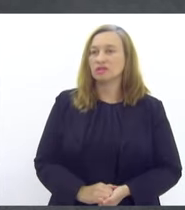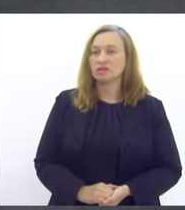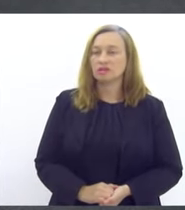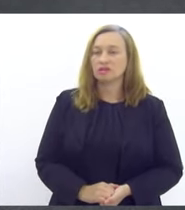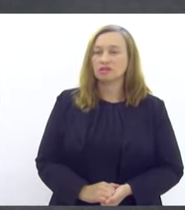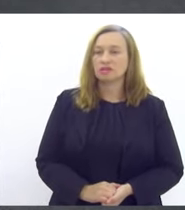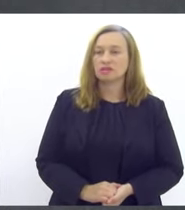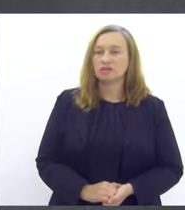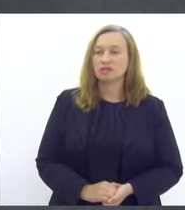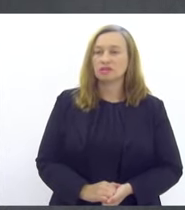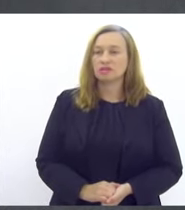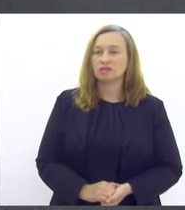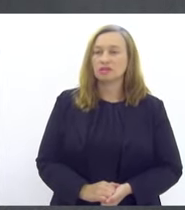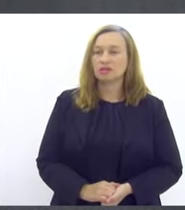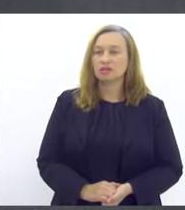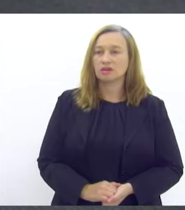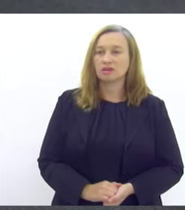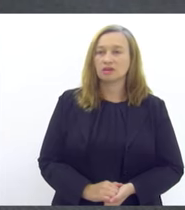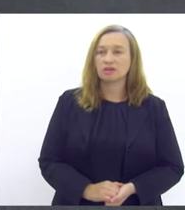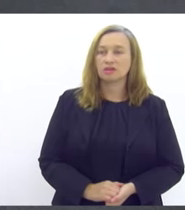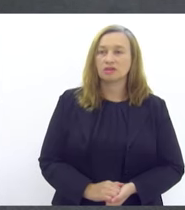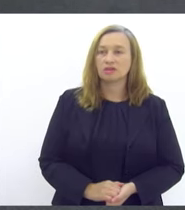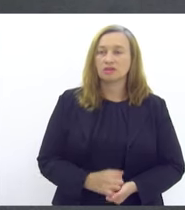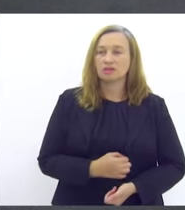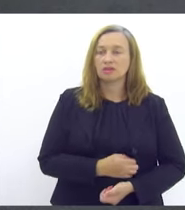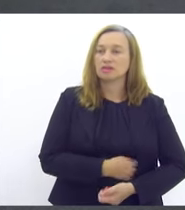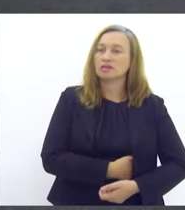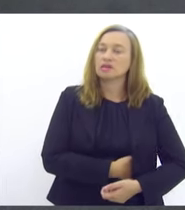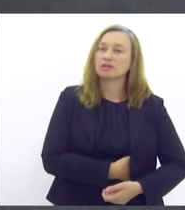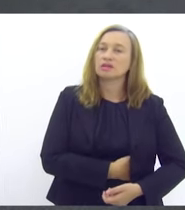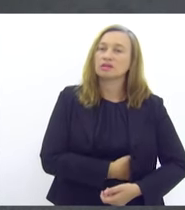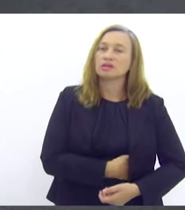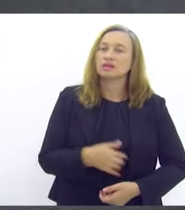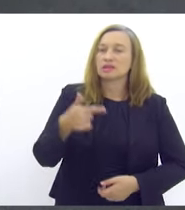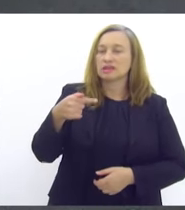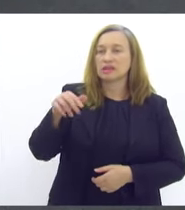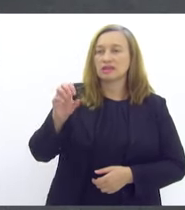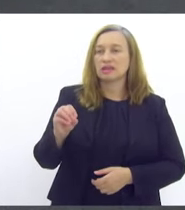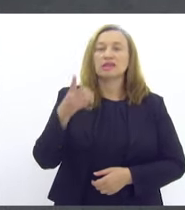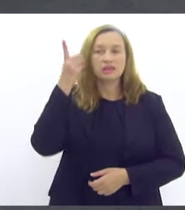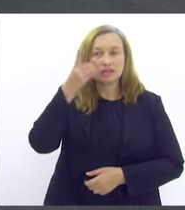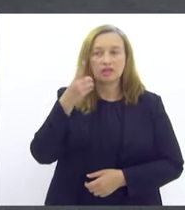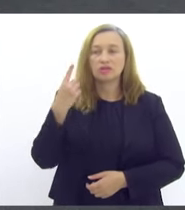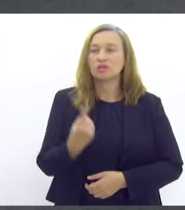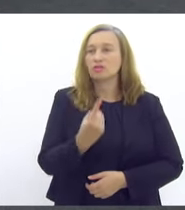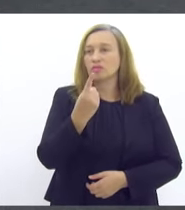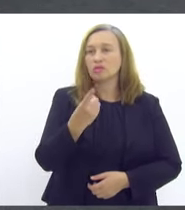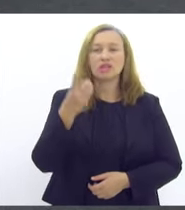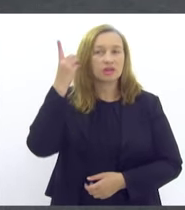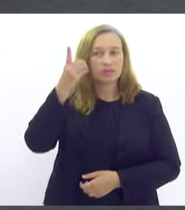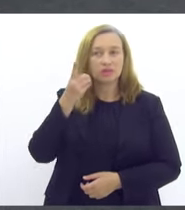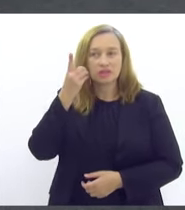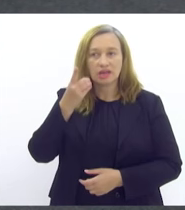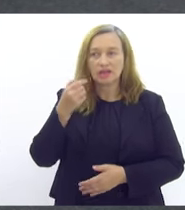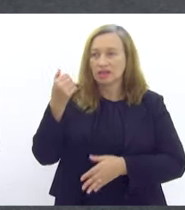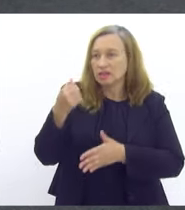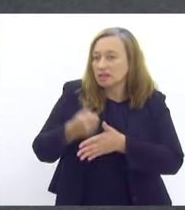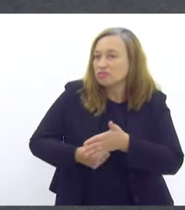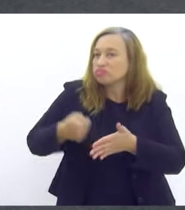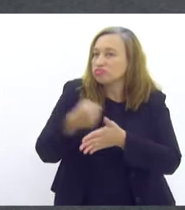Opa! Ter aqui, entre os 70 deputados, uma deputada tão atuante e